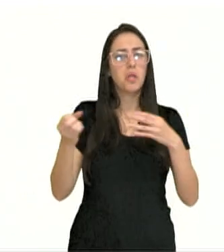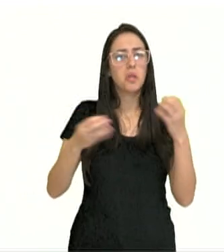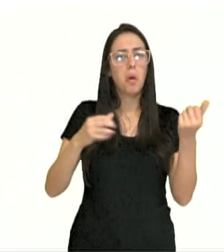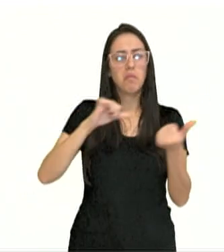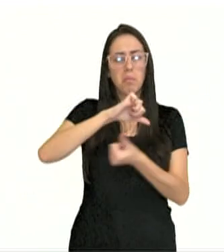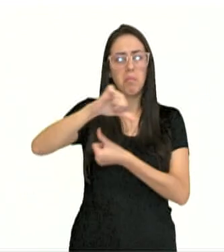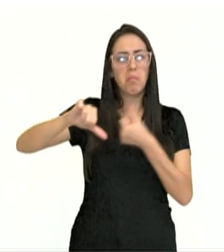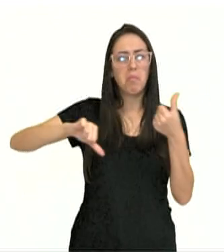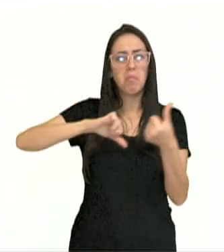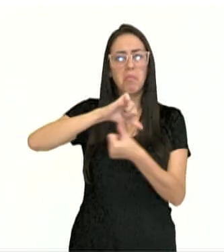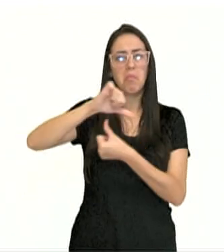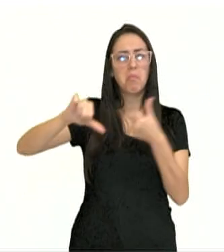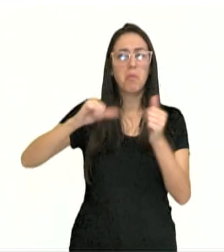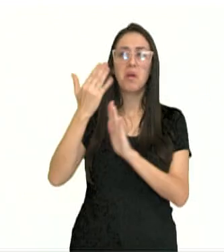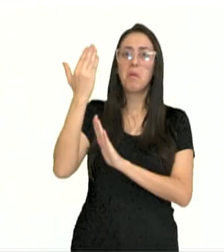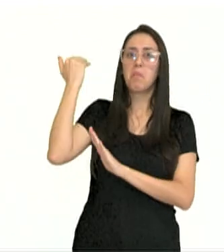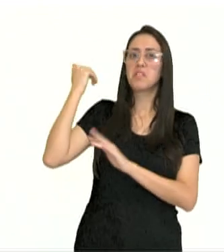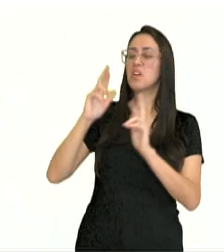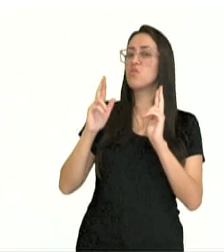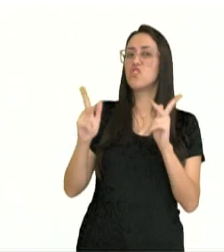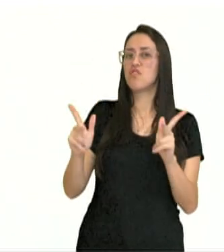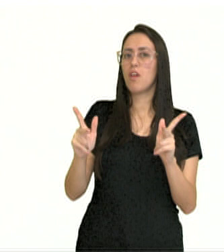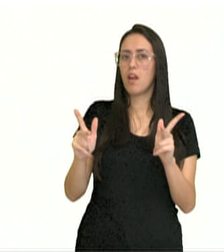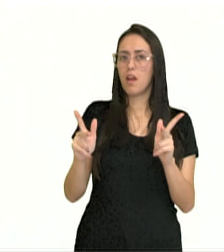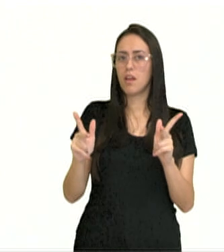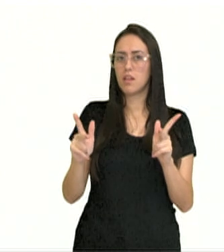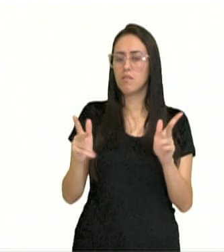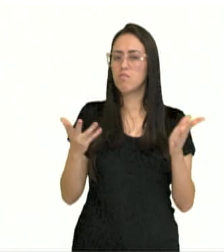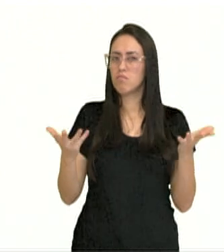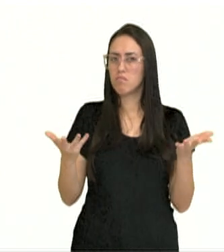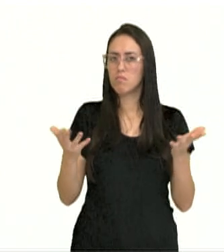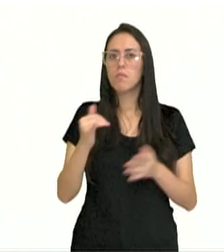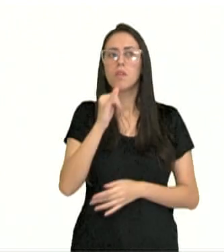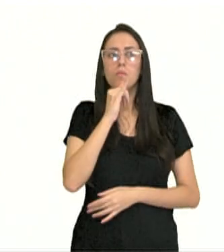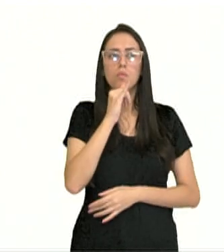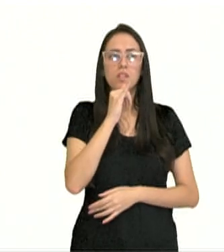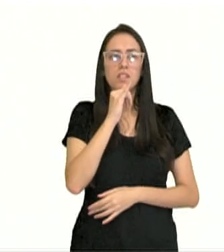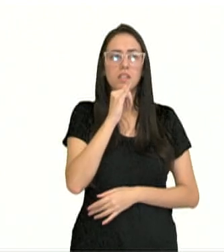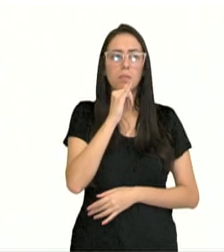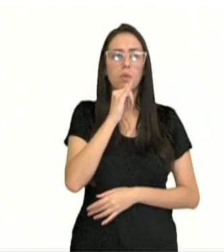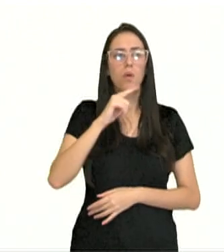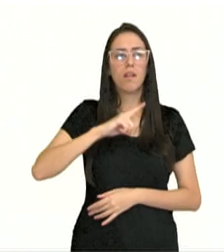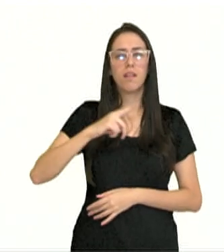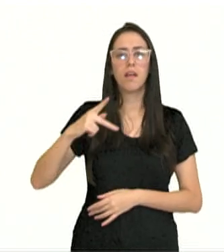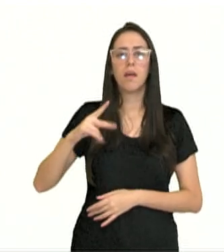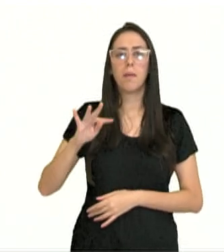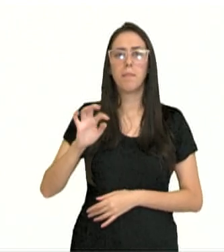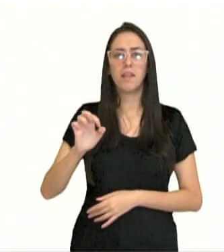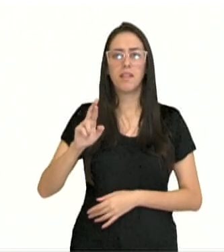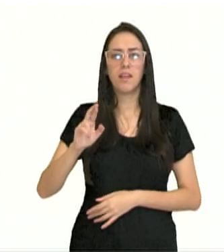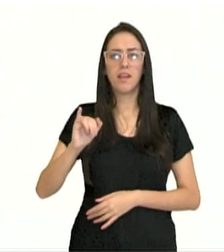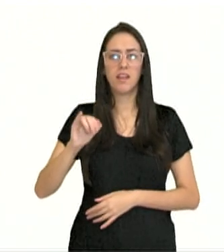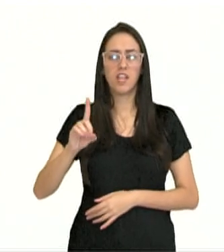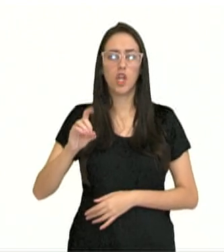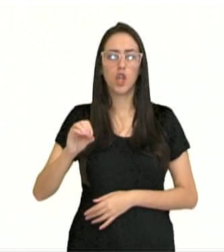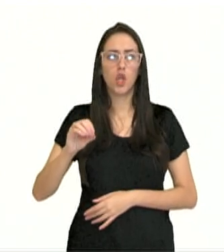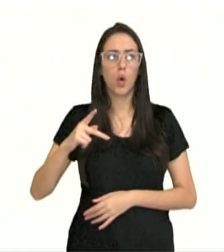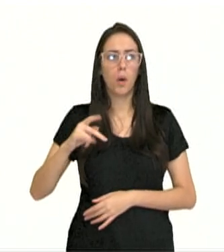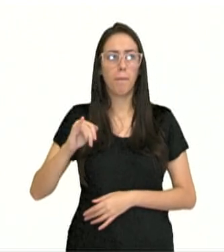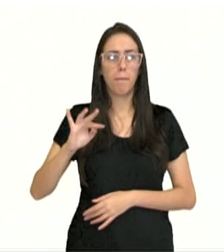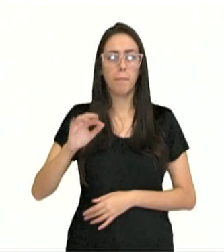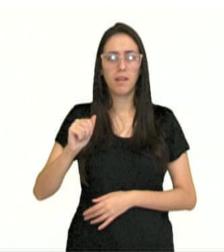relação às anteriores. Vamos pegar o exemplo das pteridófitas. Quais são elas? Então nós vamos o que nessa